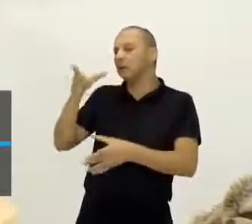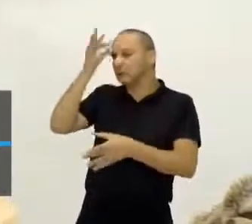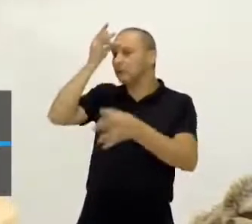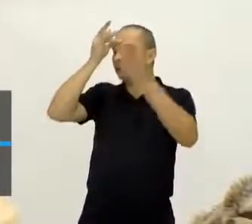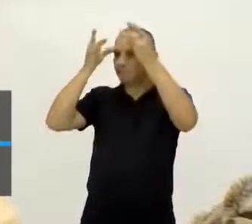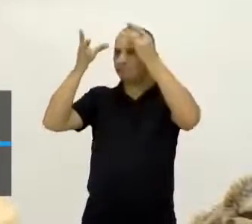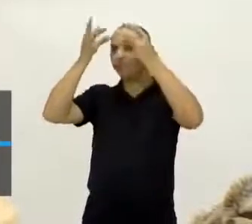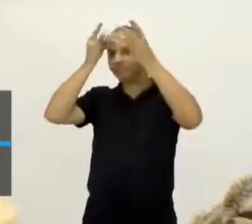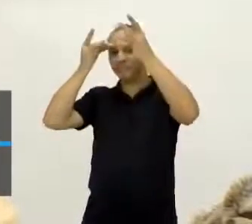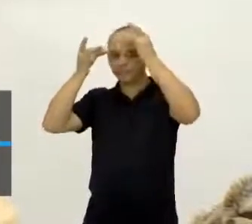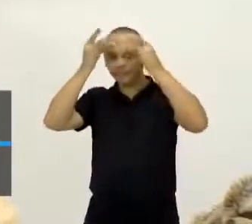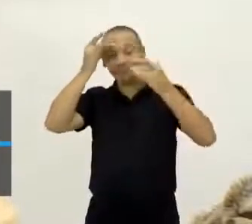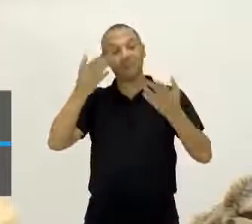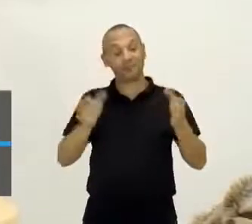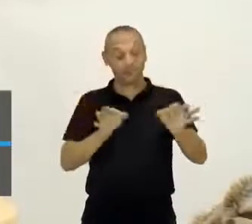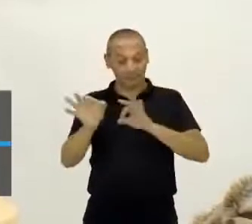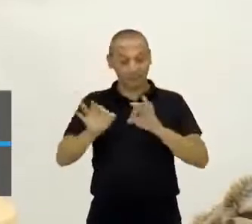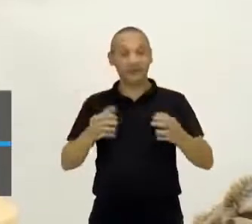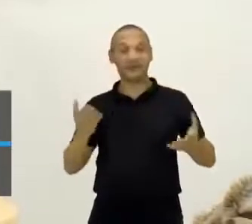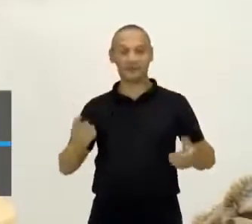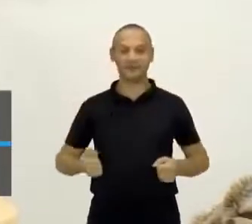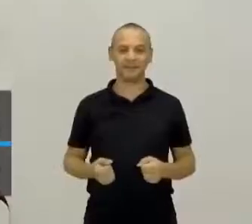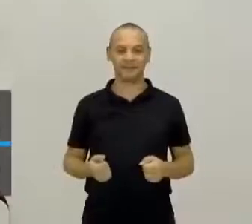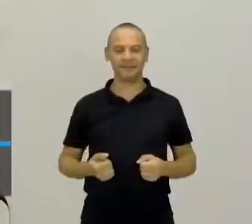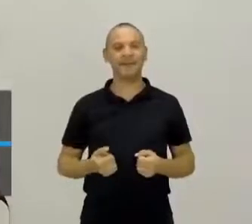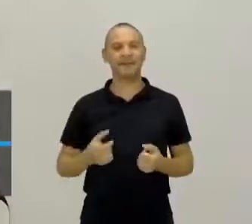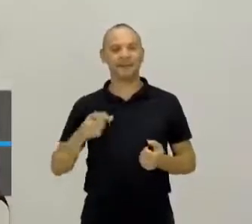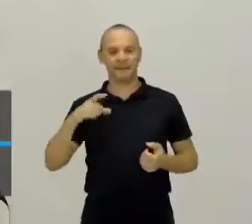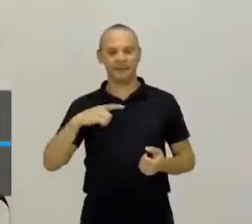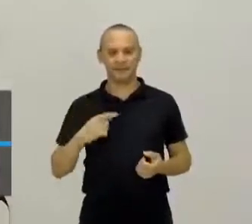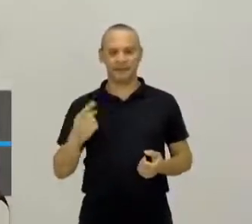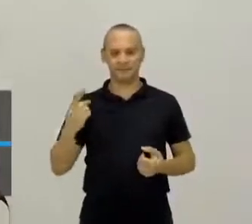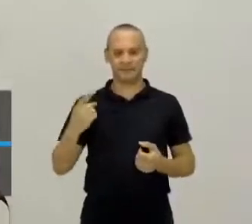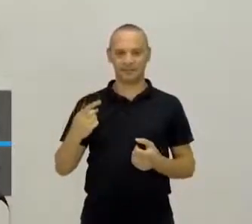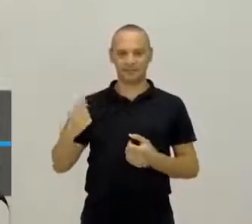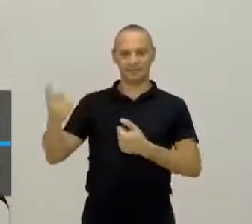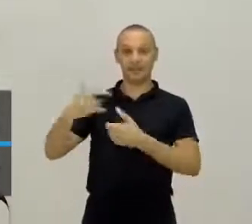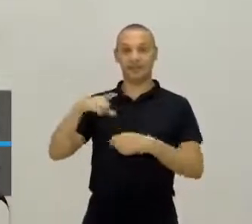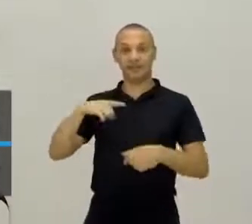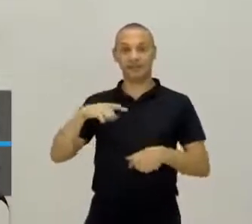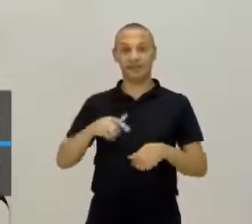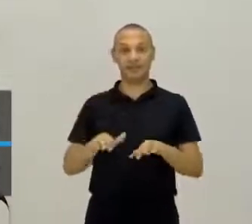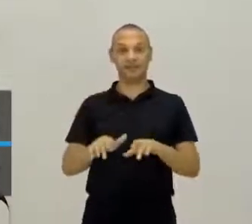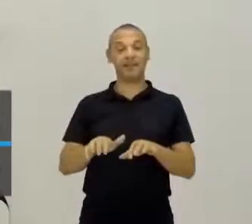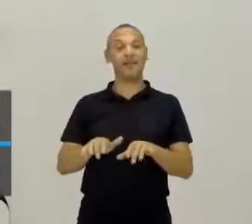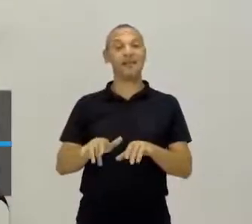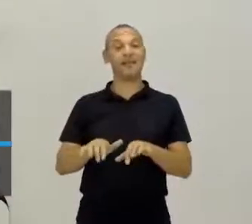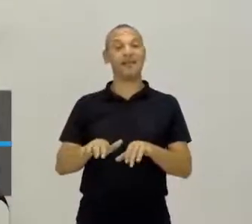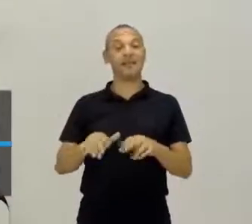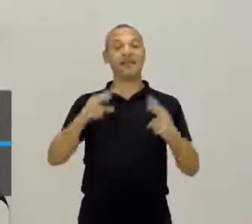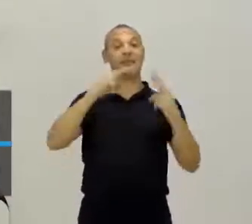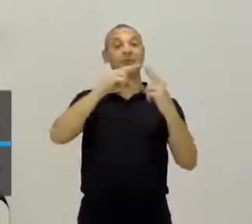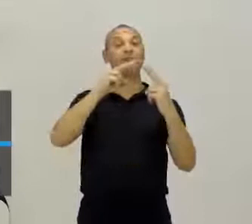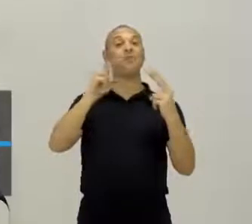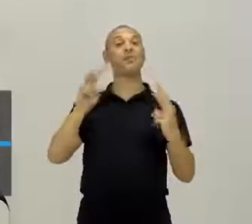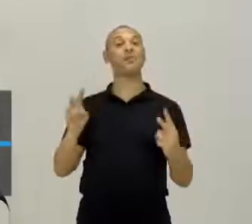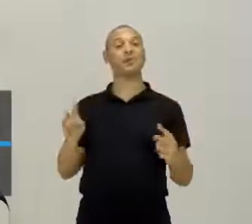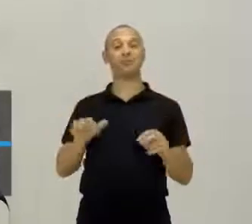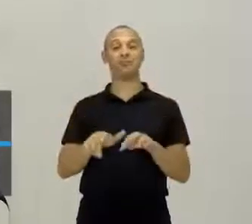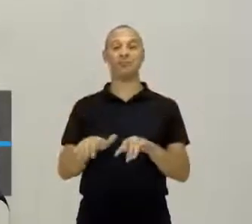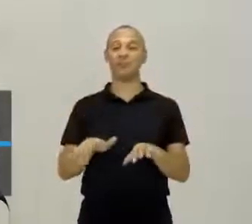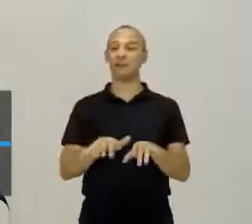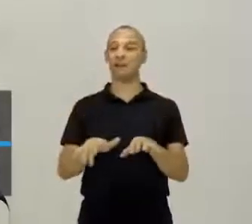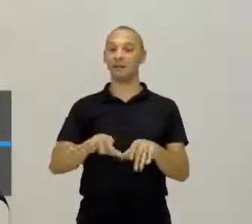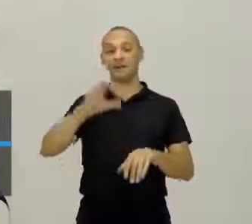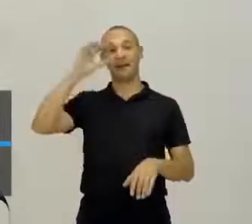um jeitinho, dá para comprar o instrumento, né? Tem um que eu vi uma vez, me parece que tem um teclado ali virtual mesmo. Que E legal. você vai